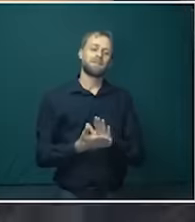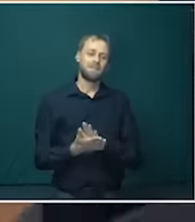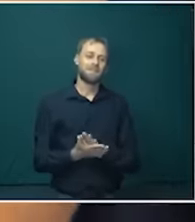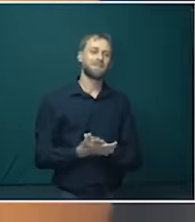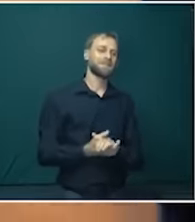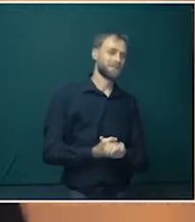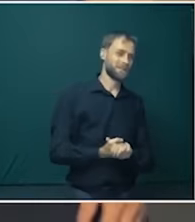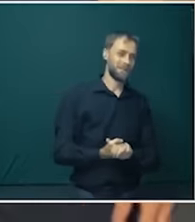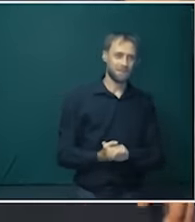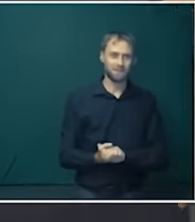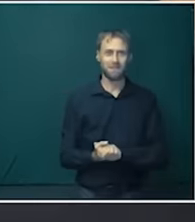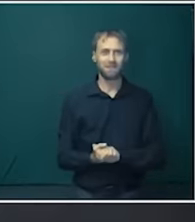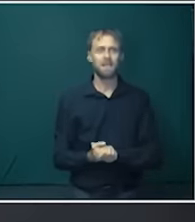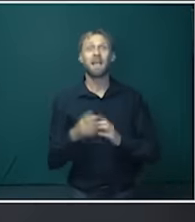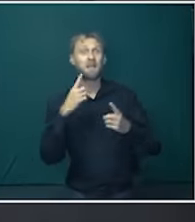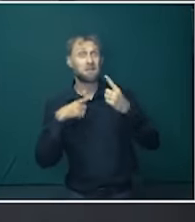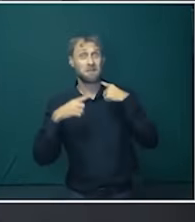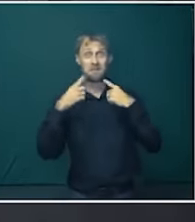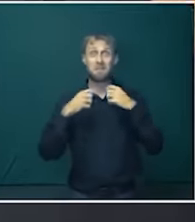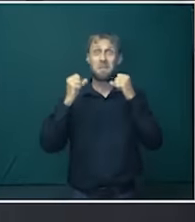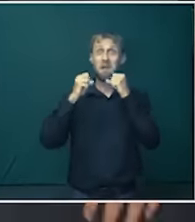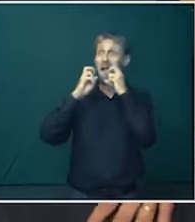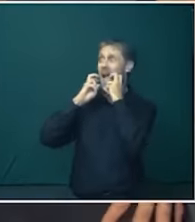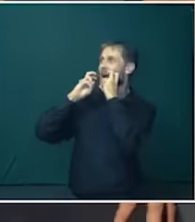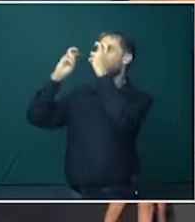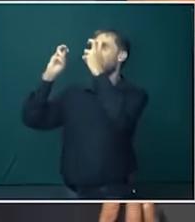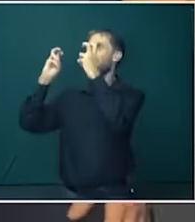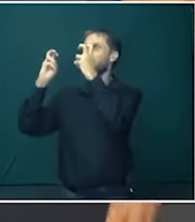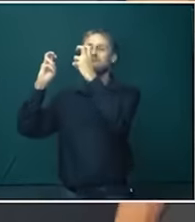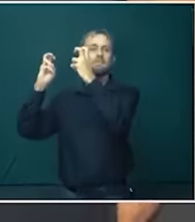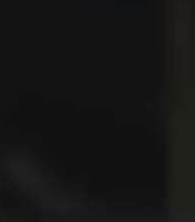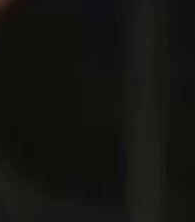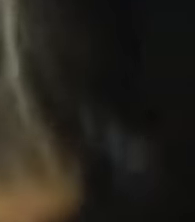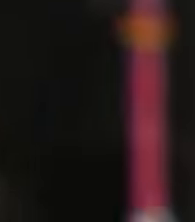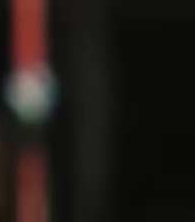E quem gostou pode fazer barulho.